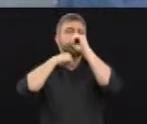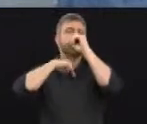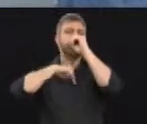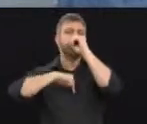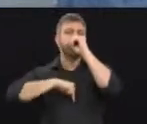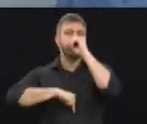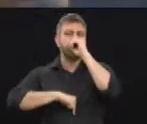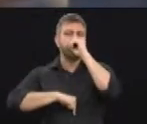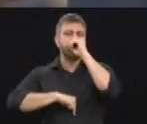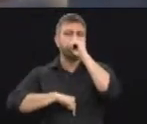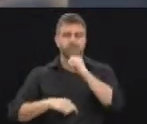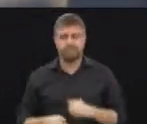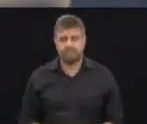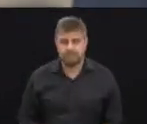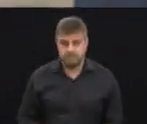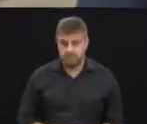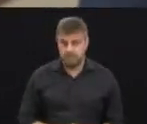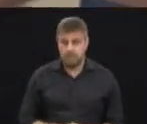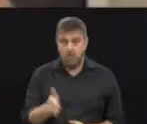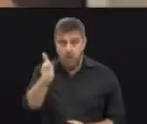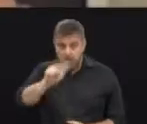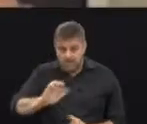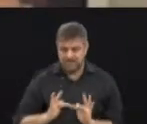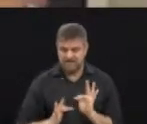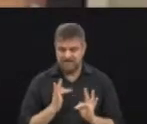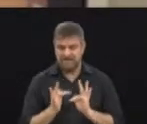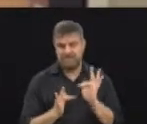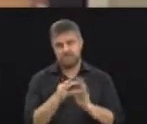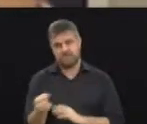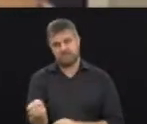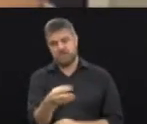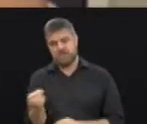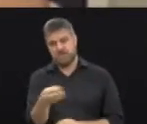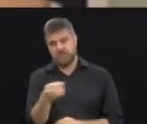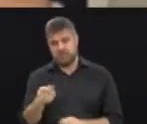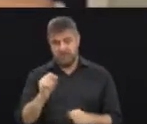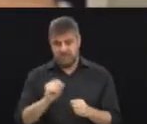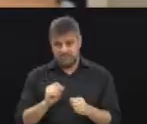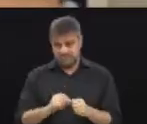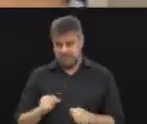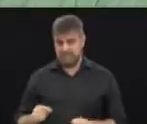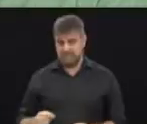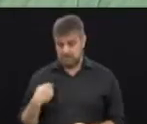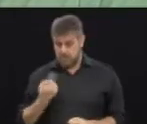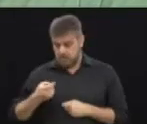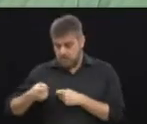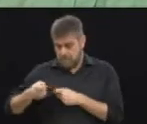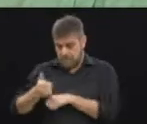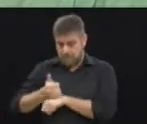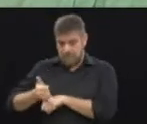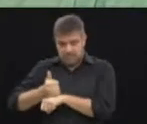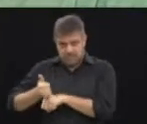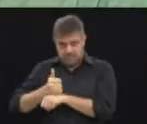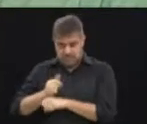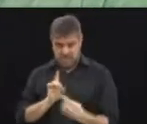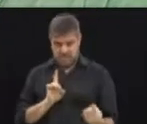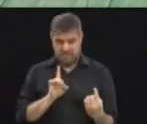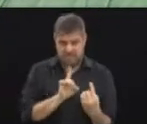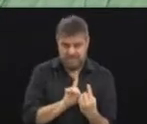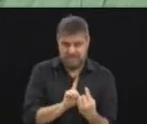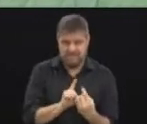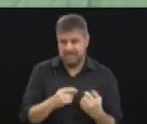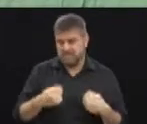para o refluxo gastroesofágico. Então, vejam, de novo, a tecnologia vindo para permitir que nós possamos